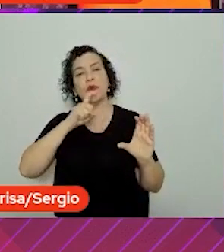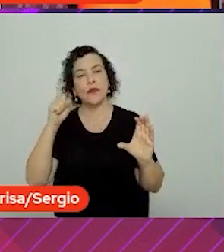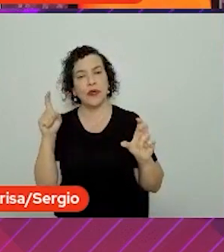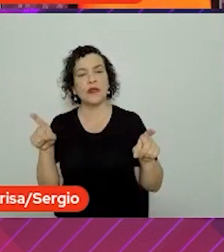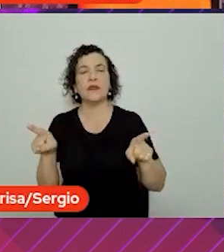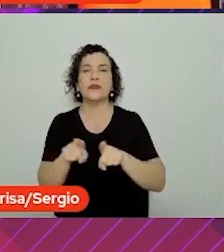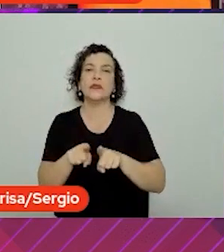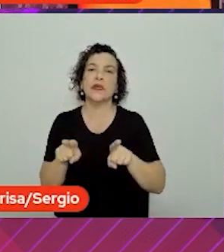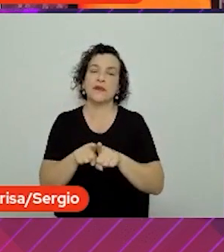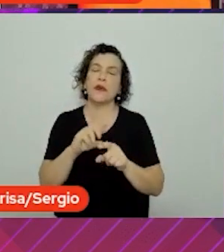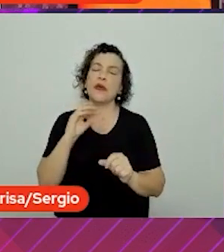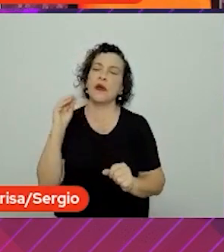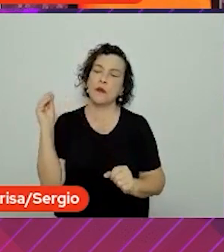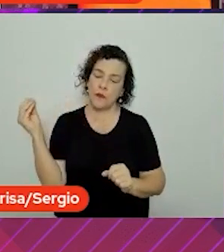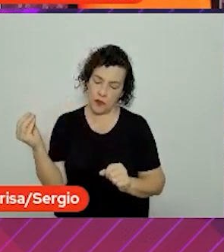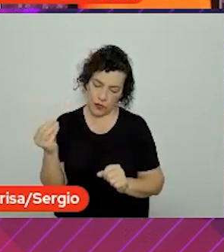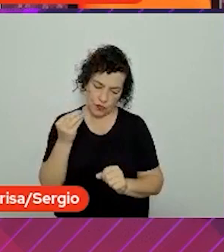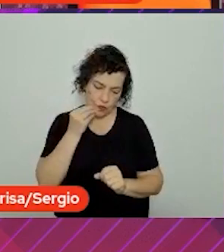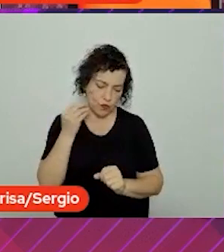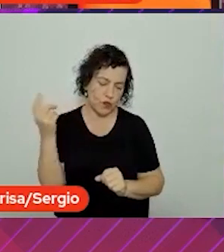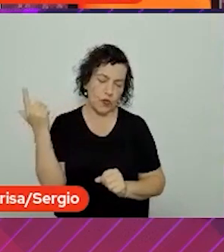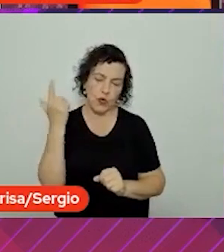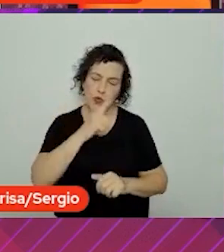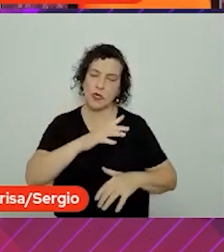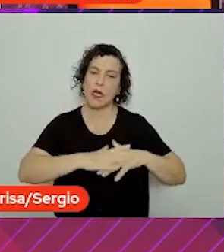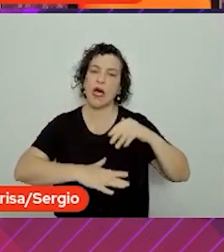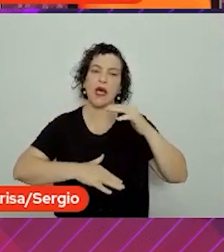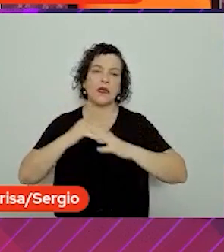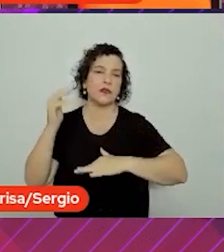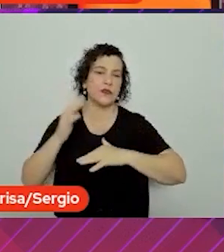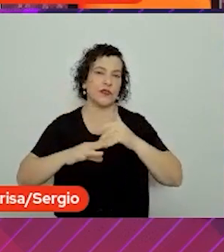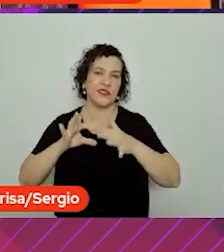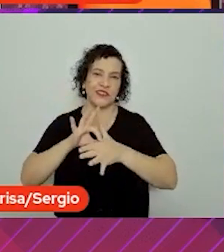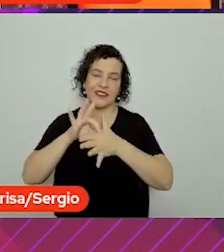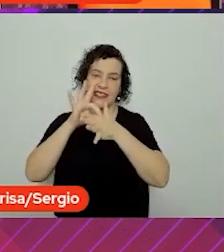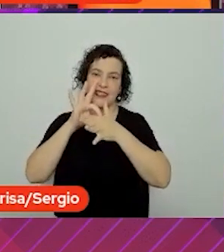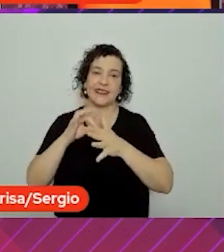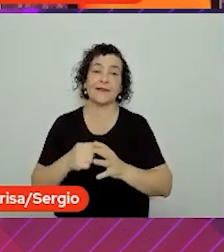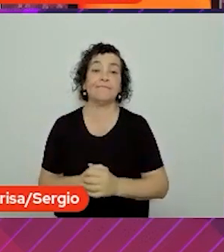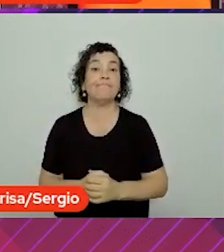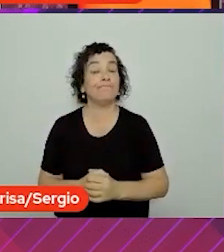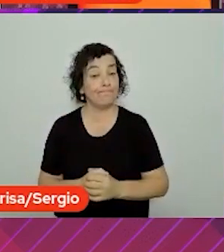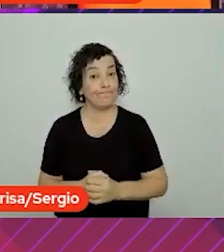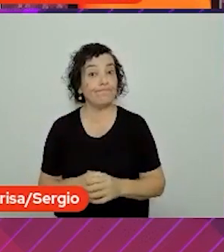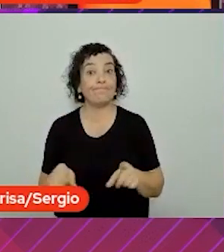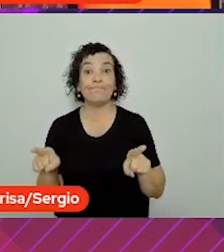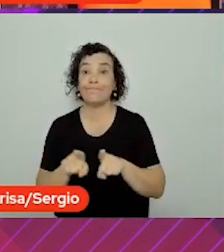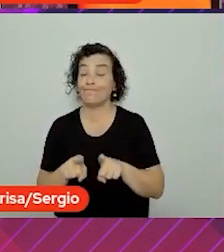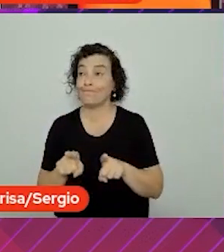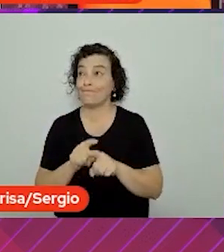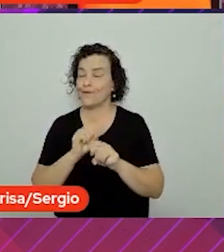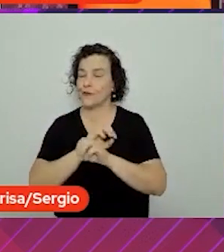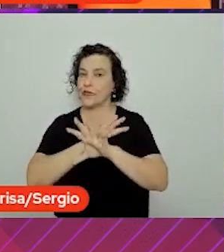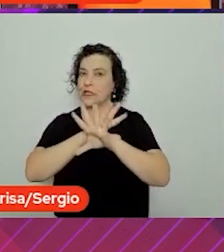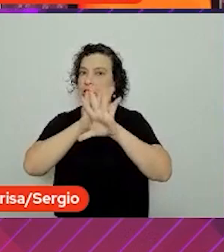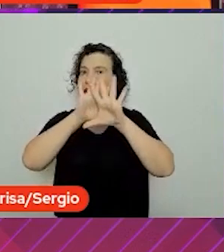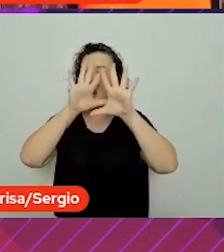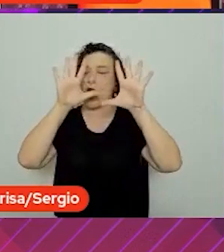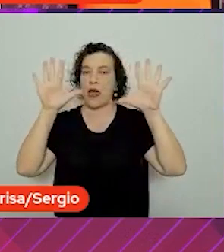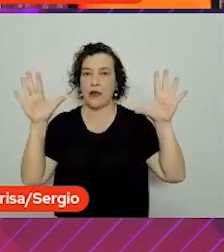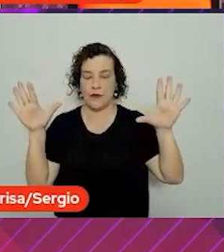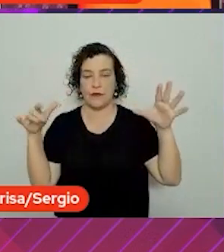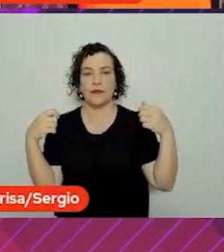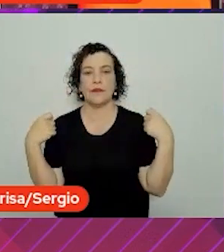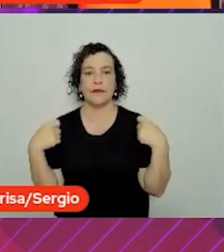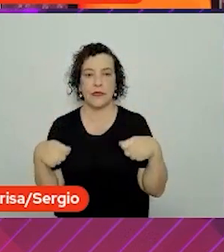possibilidade de ter ações de liderança. E preze pela transparência. Seja claro na forma como você